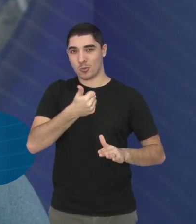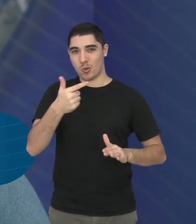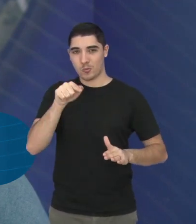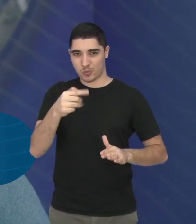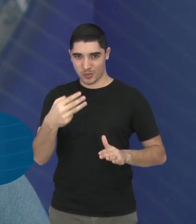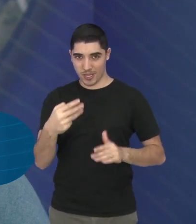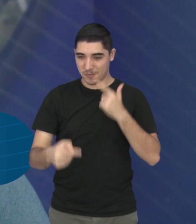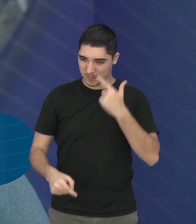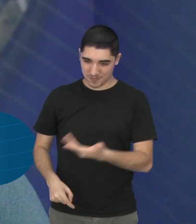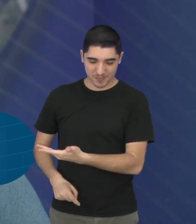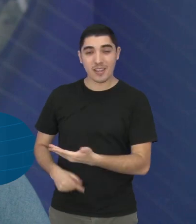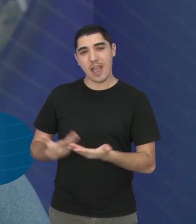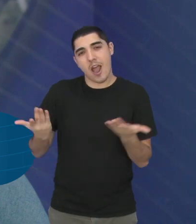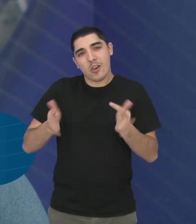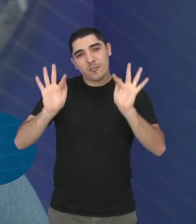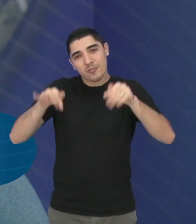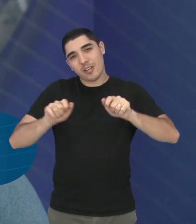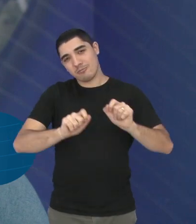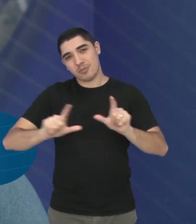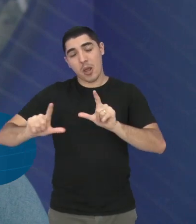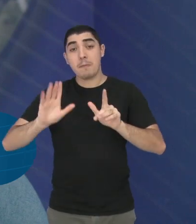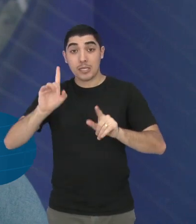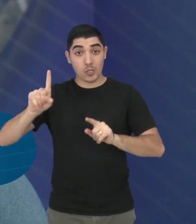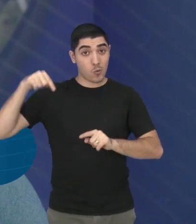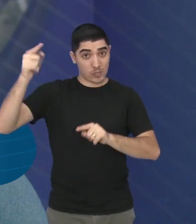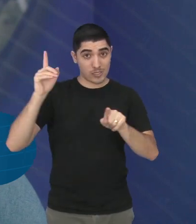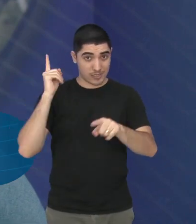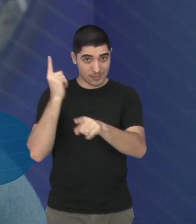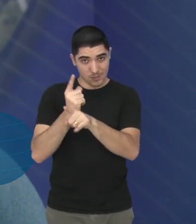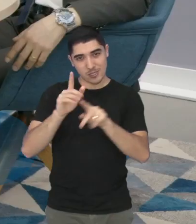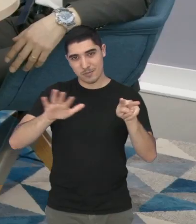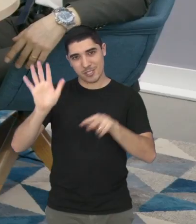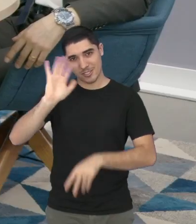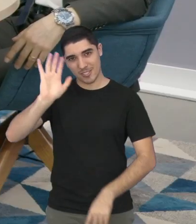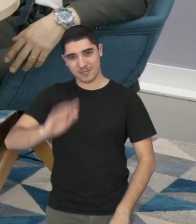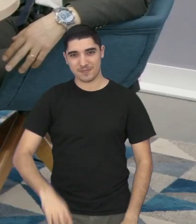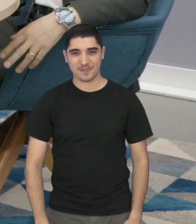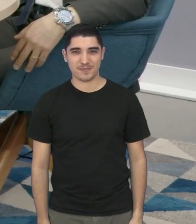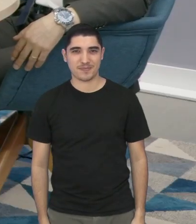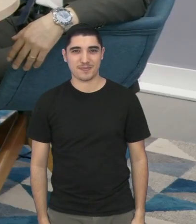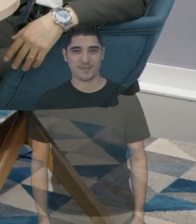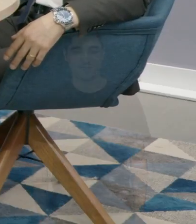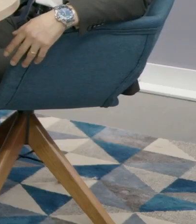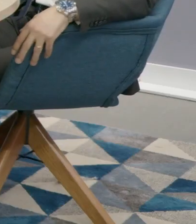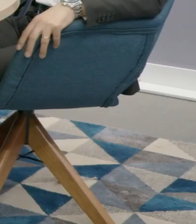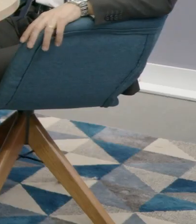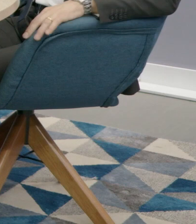12.3. A gente fica por aqui, mas nos vemos novamente semana que vem. Tchau, tchau!